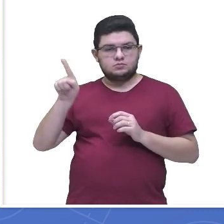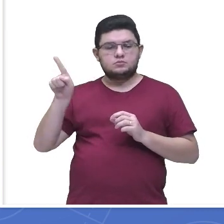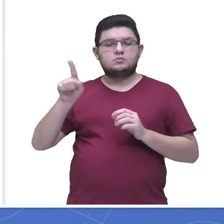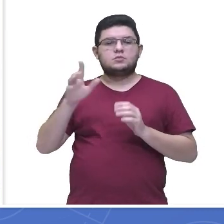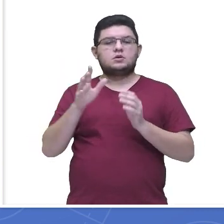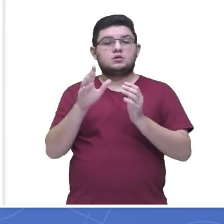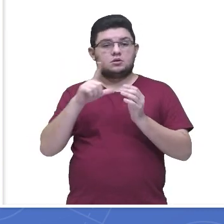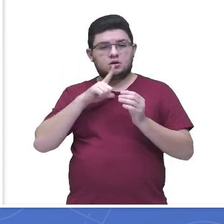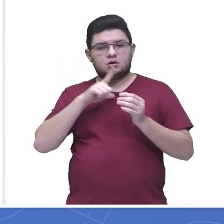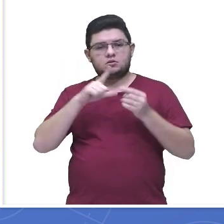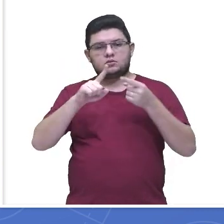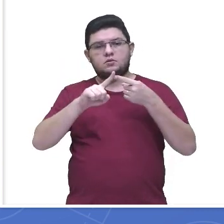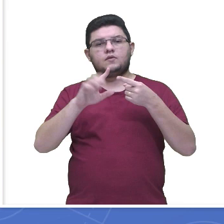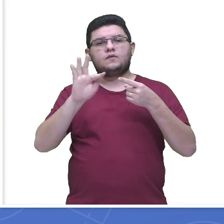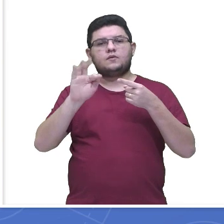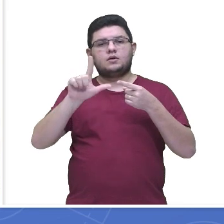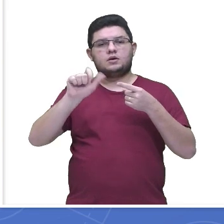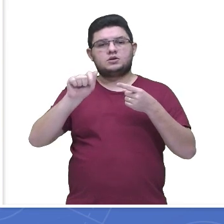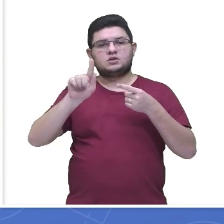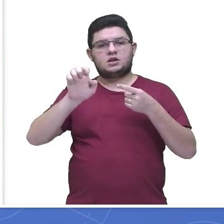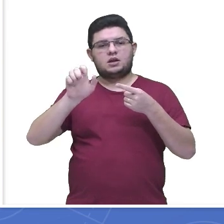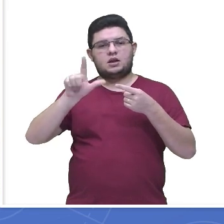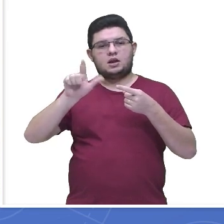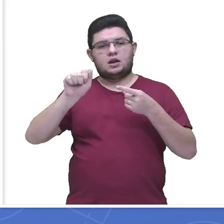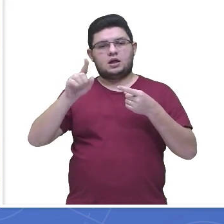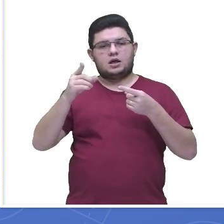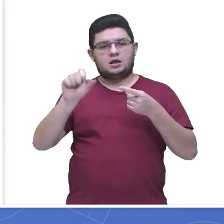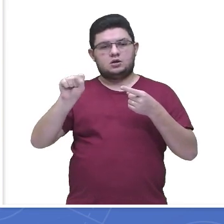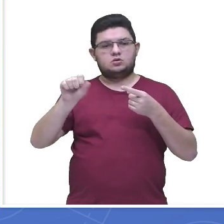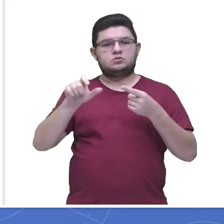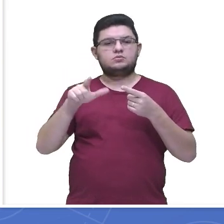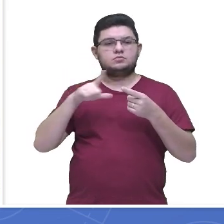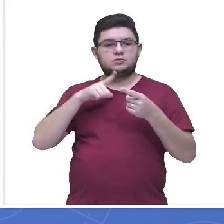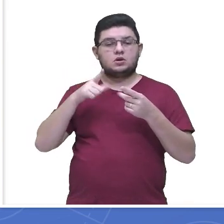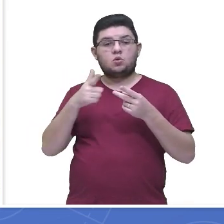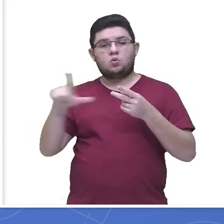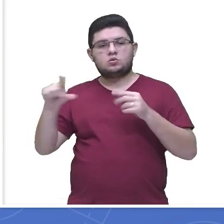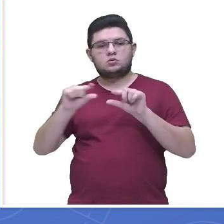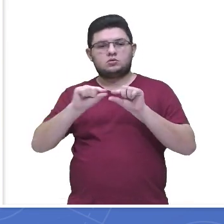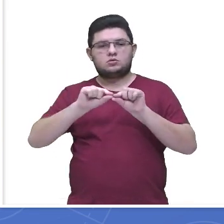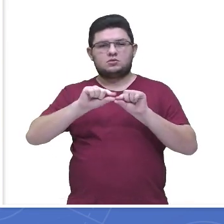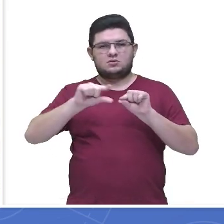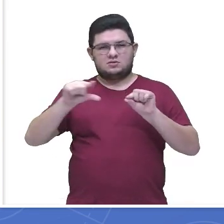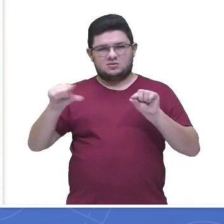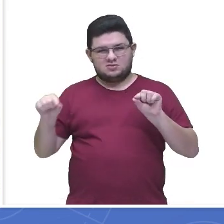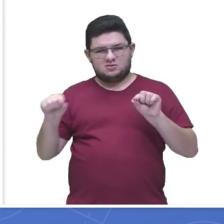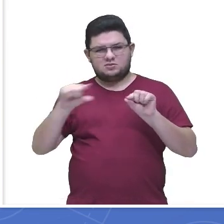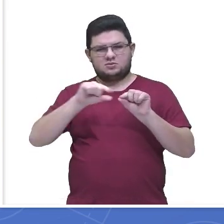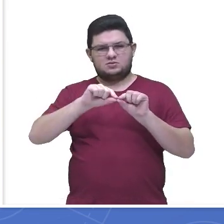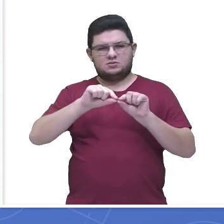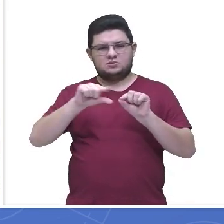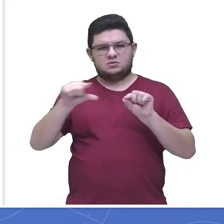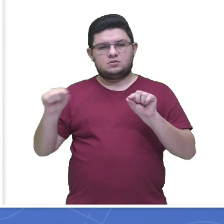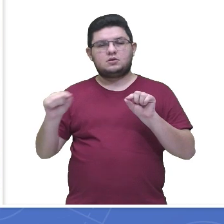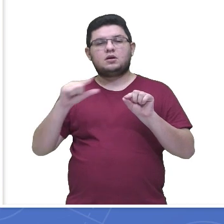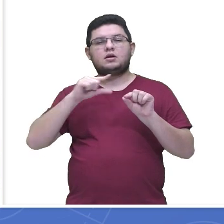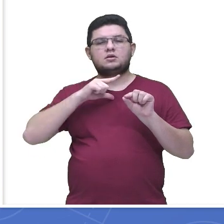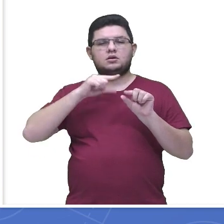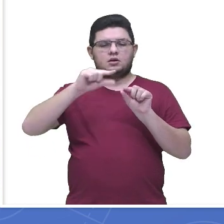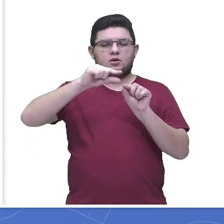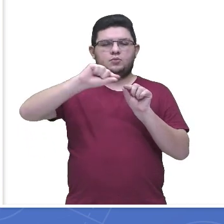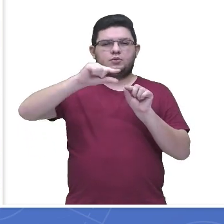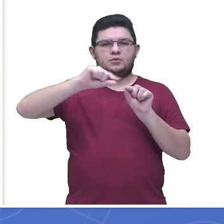temos também os ciliados, como o paramécio nessa imagem, ele apresenta, ó, como se fossem vários cílios aqui em